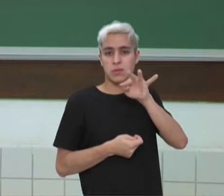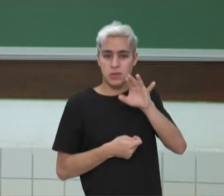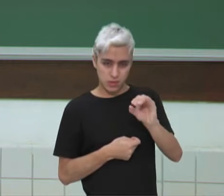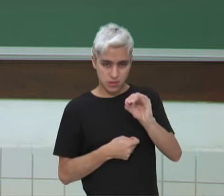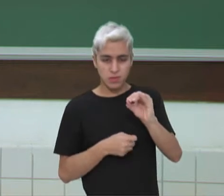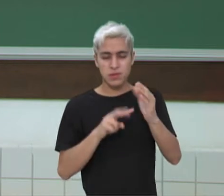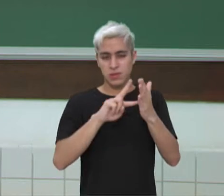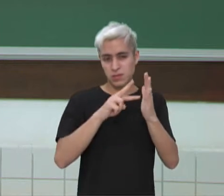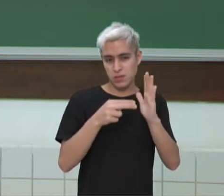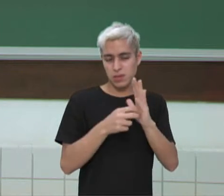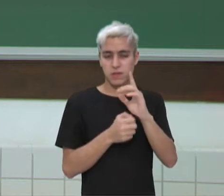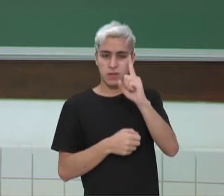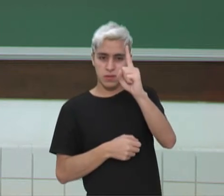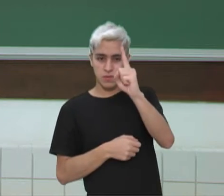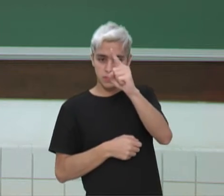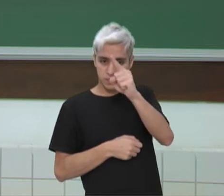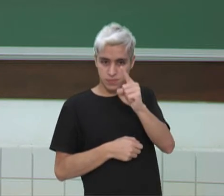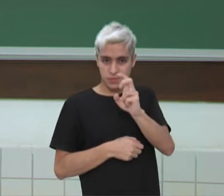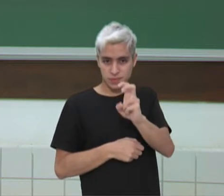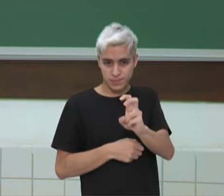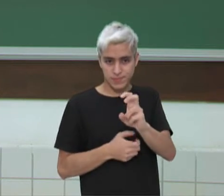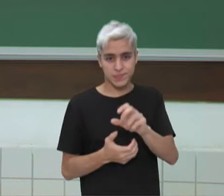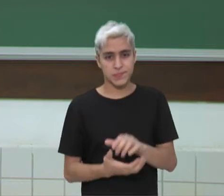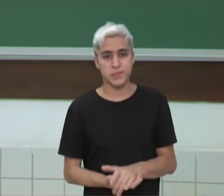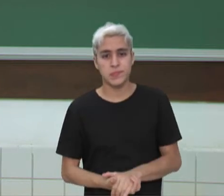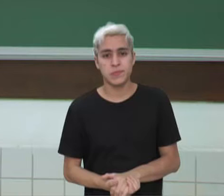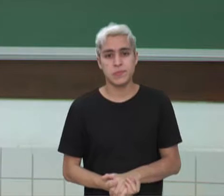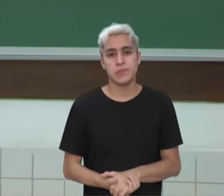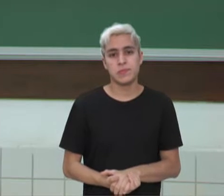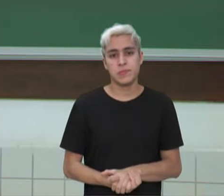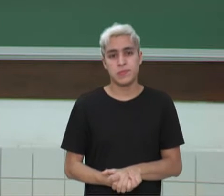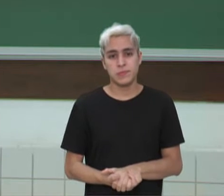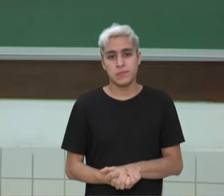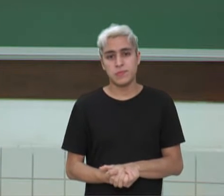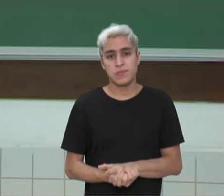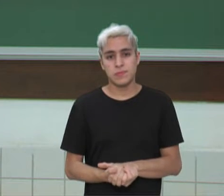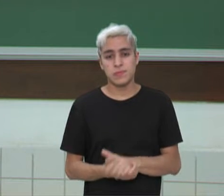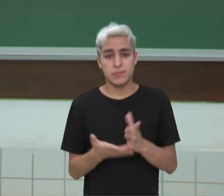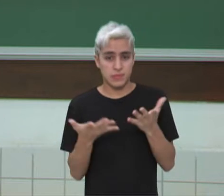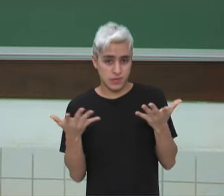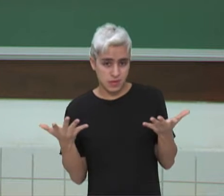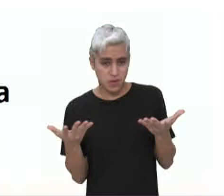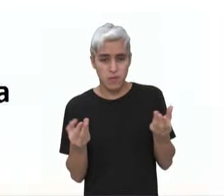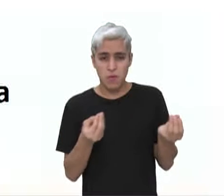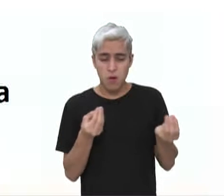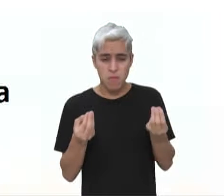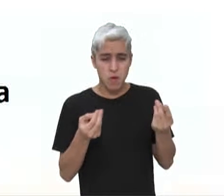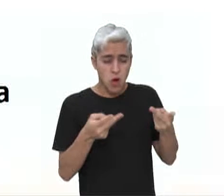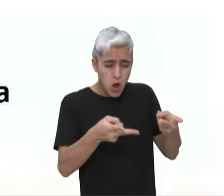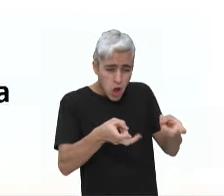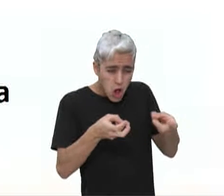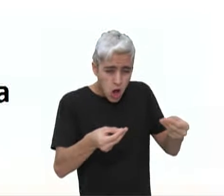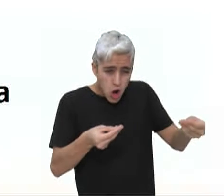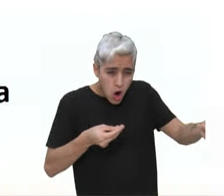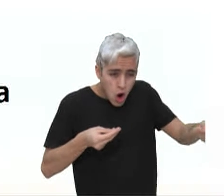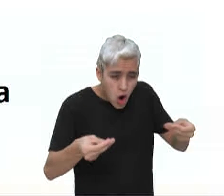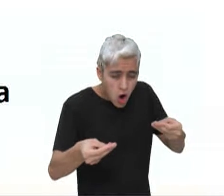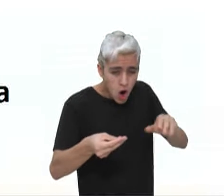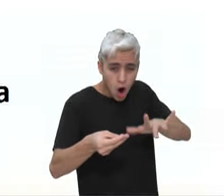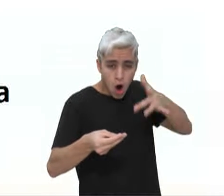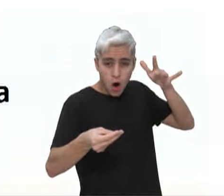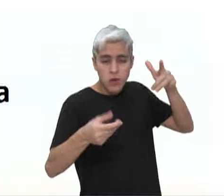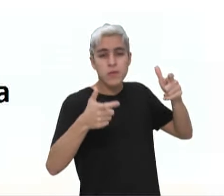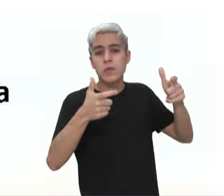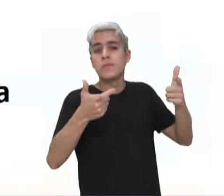quinta parte. Fica bem facinho isso, lembra de quinta parte. Ei, a mineração do ouro, lá na